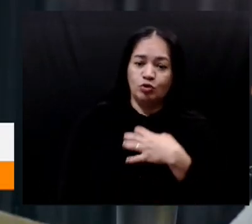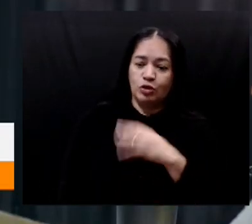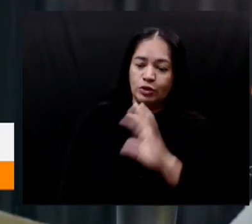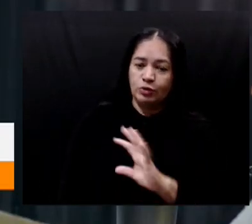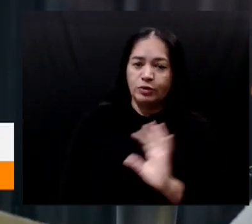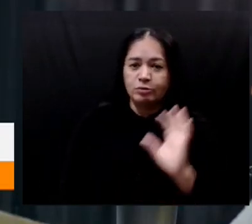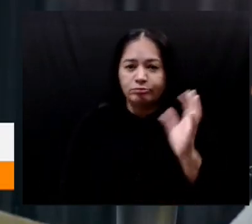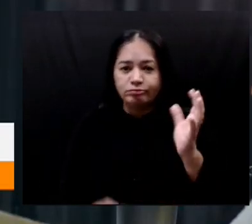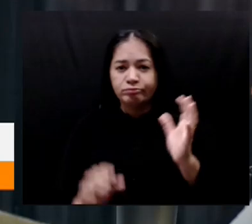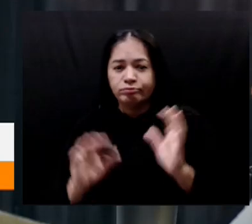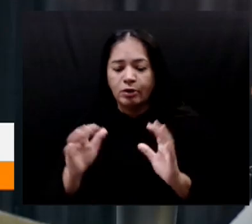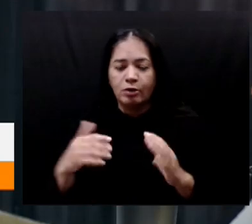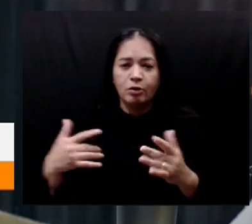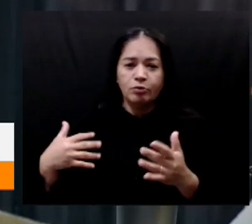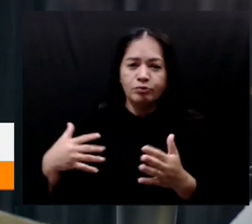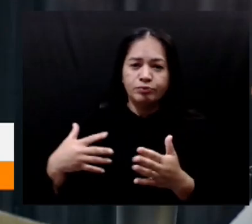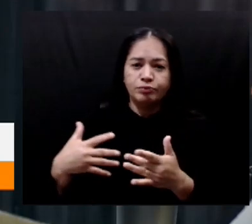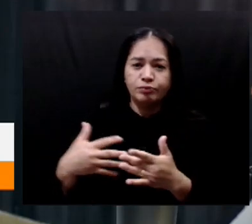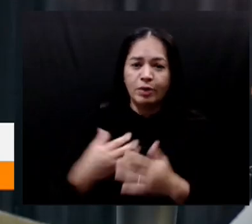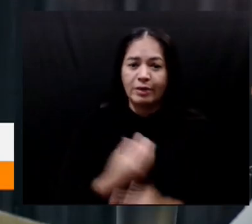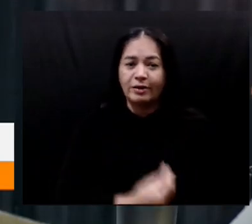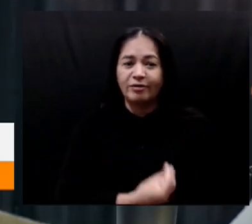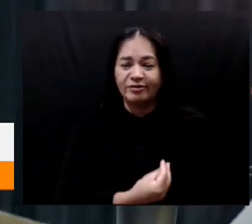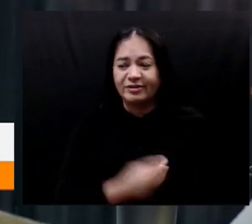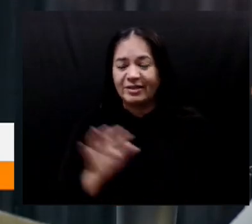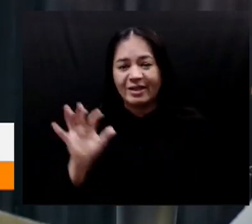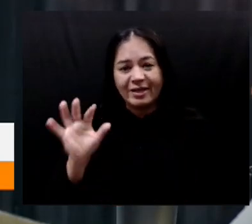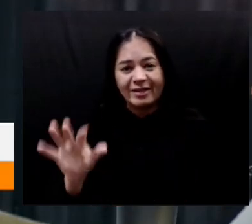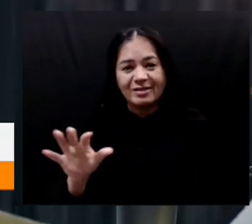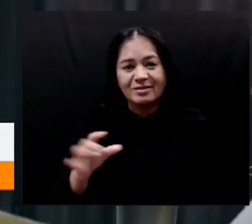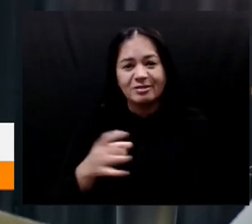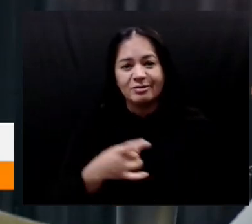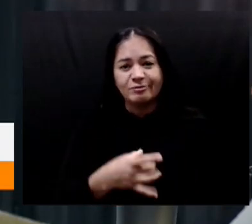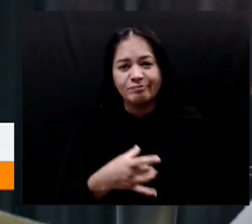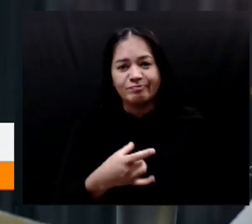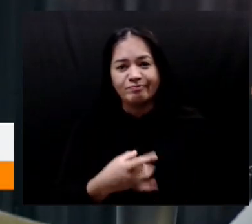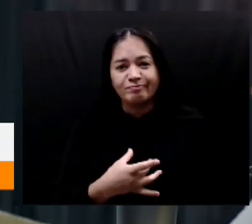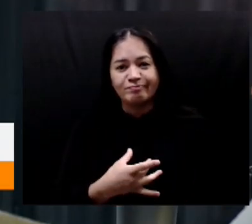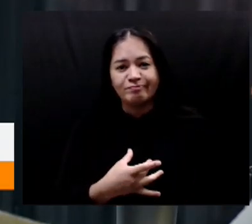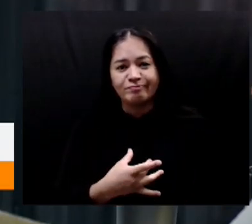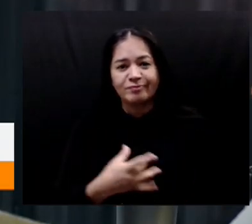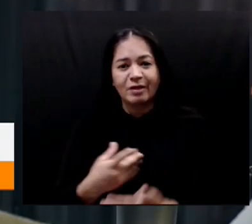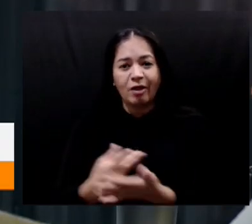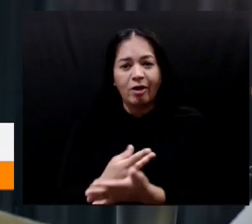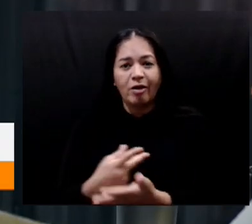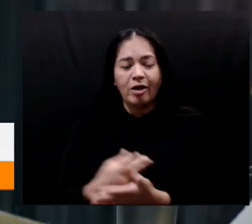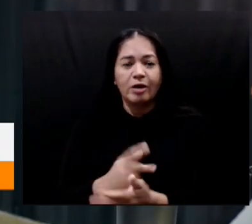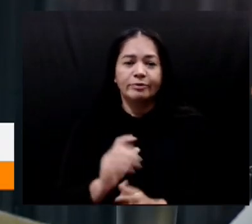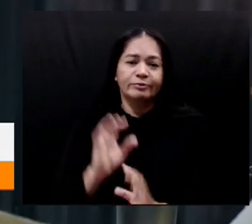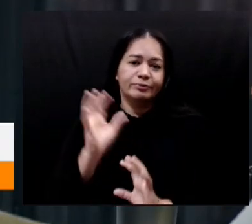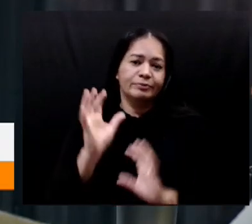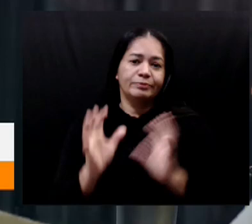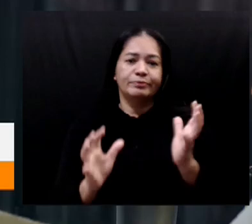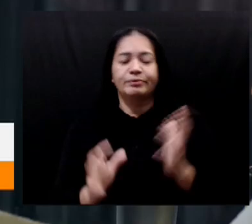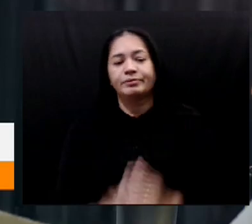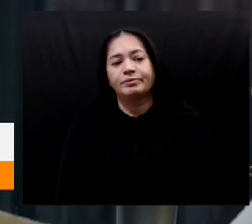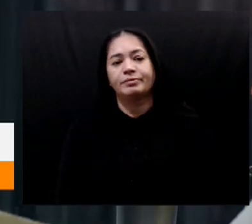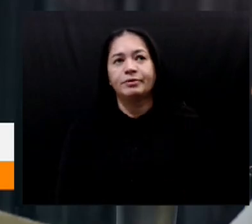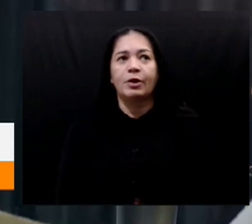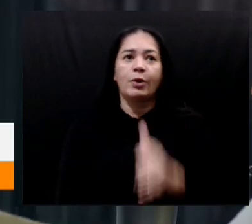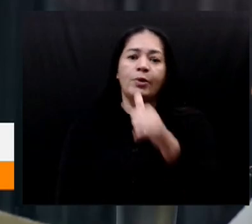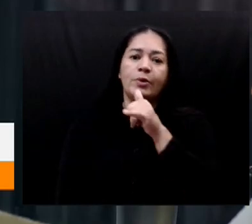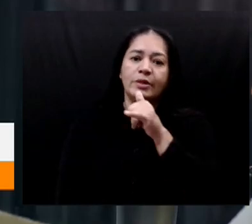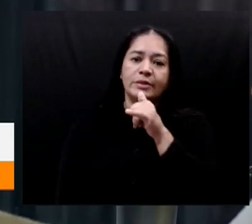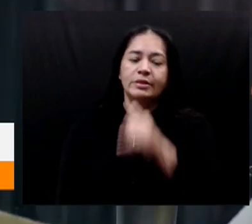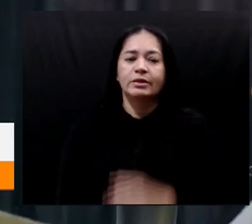longo da vida, é que esses medos do fracasso vão acontecendo. Deixa eu dar um exemplo. Uhum. Uma